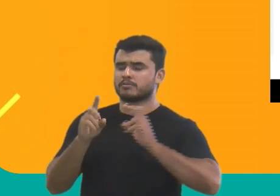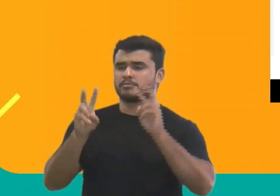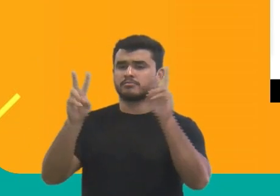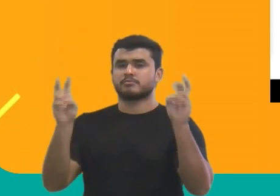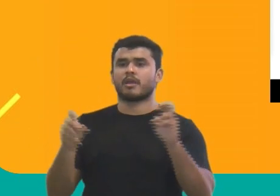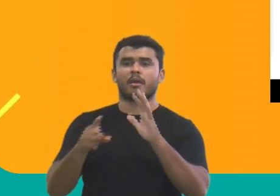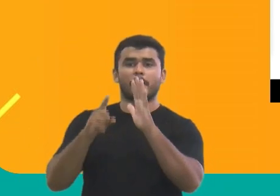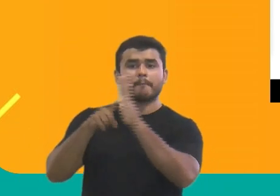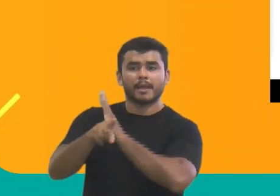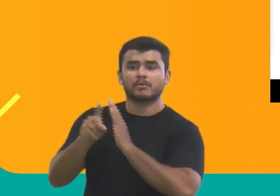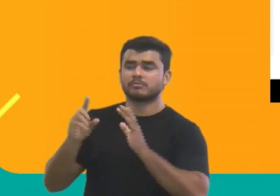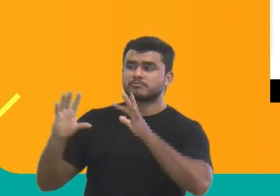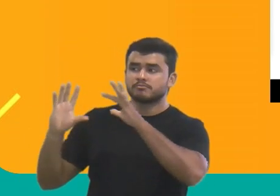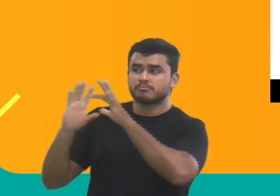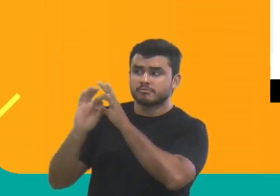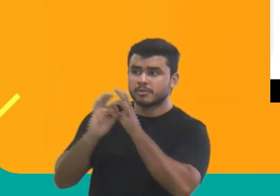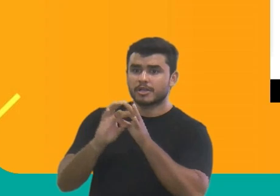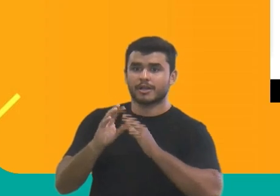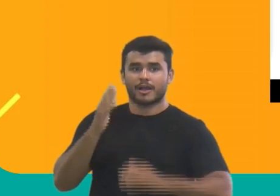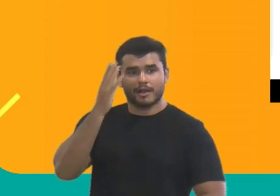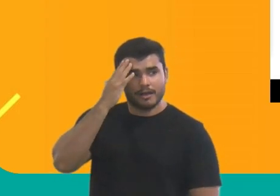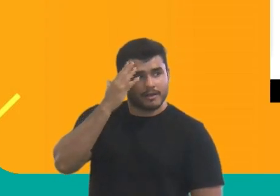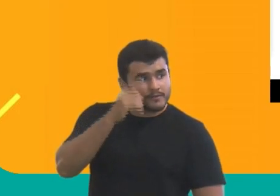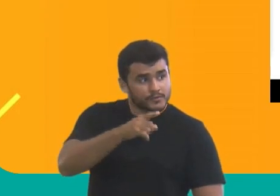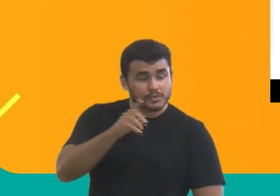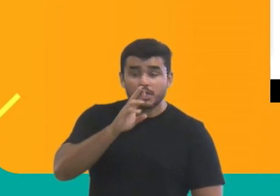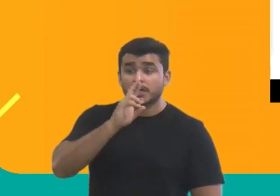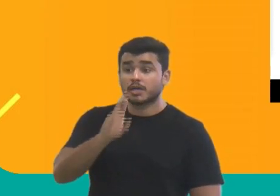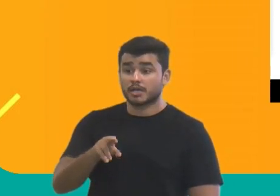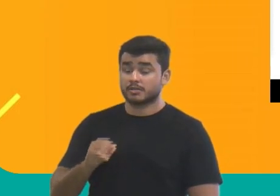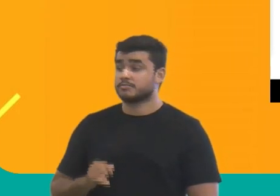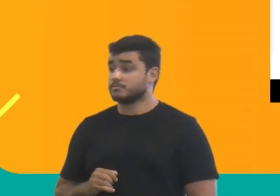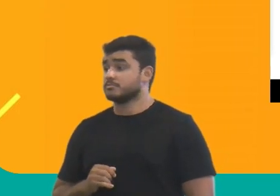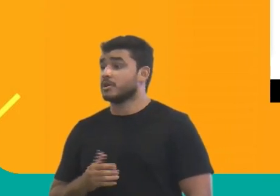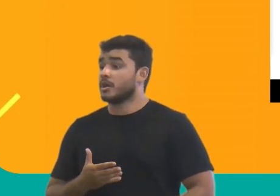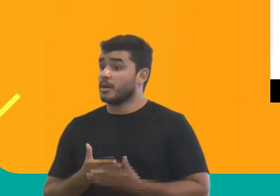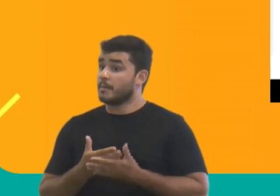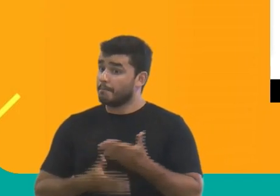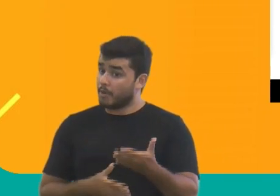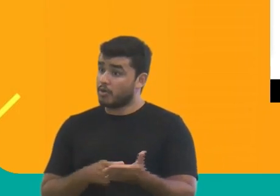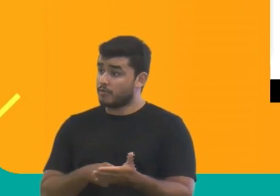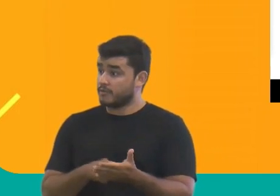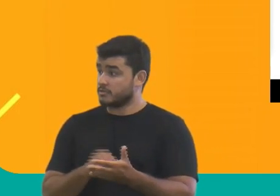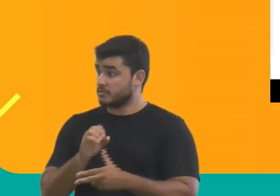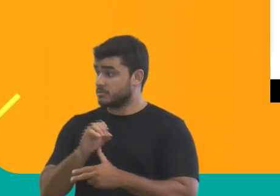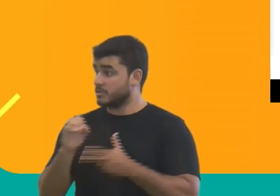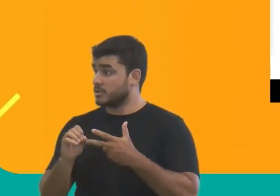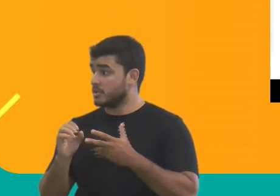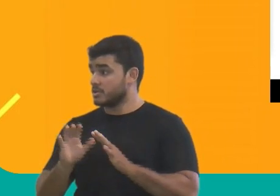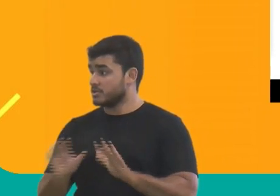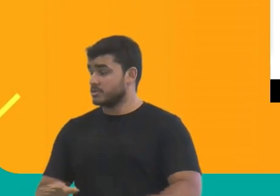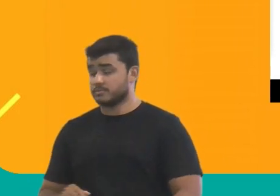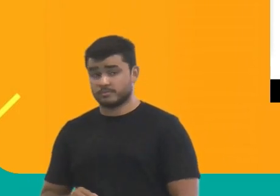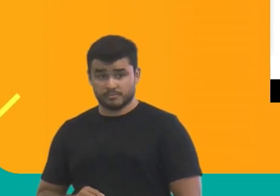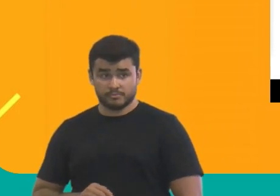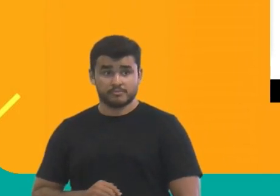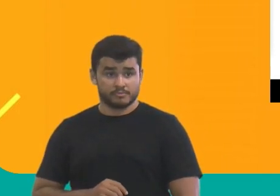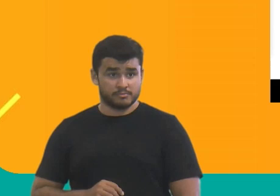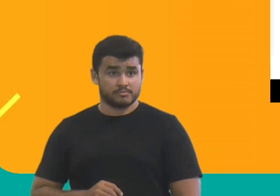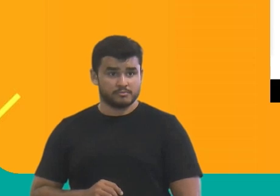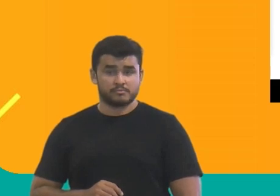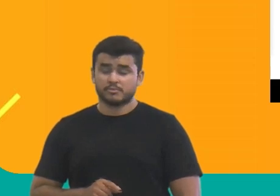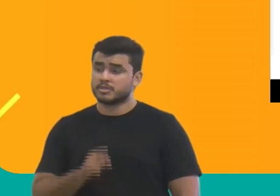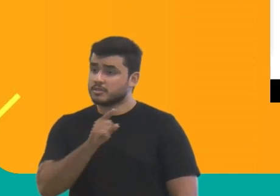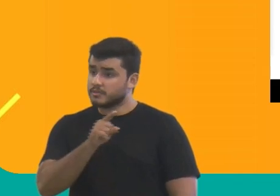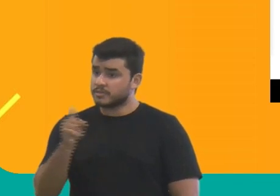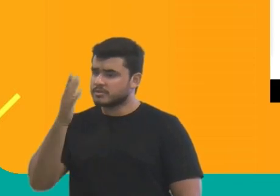questão, que traz uma informação que resolve a outra. Mas, na realidade, na prova real do Enem, é desse jeito. Sempre